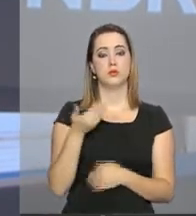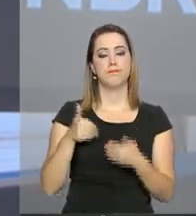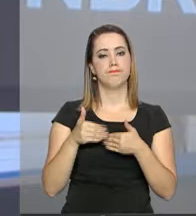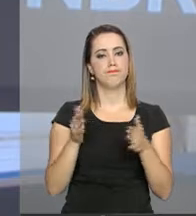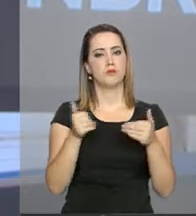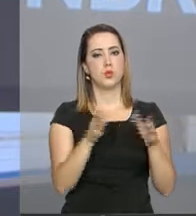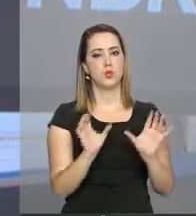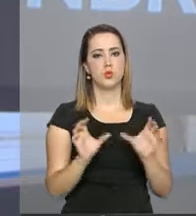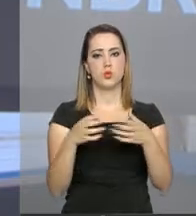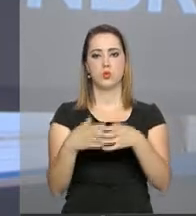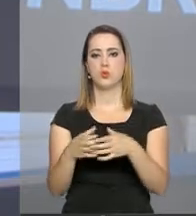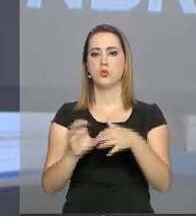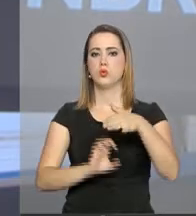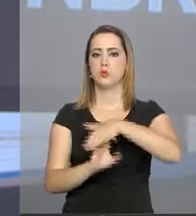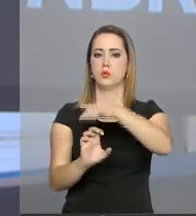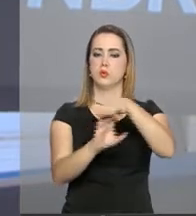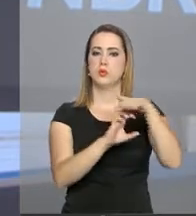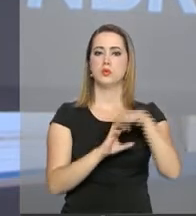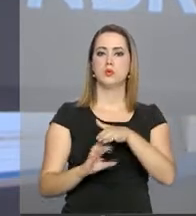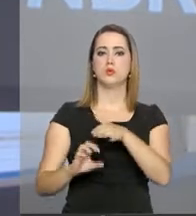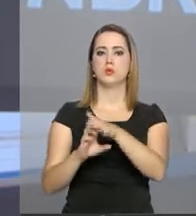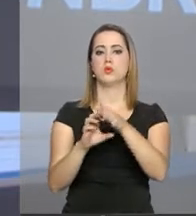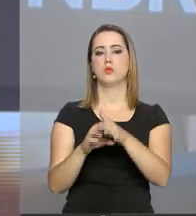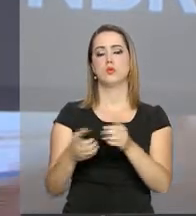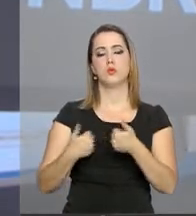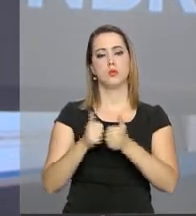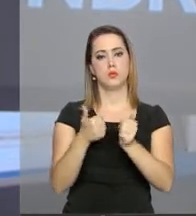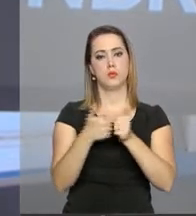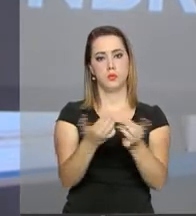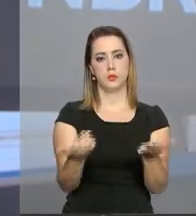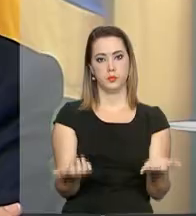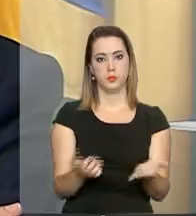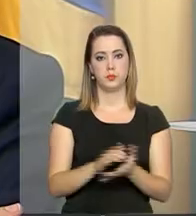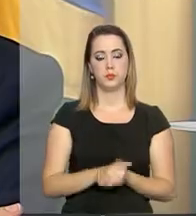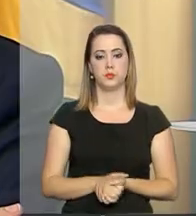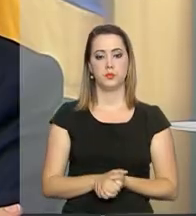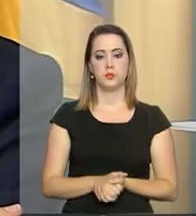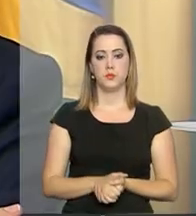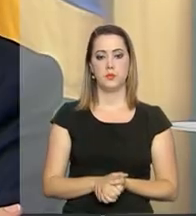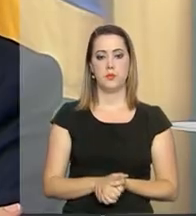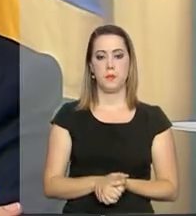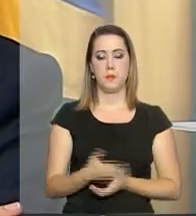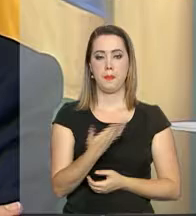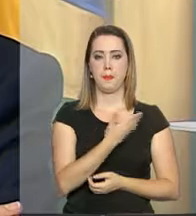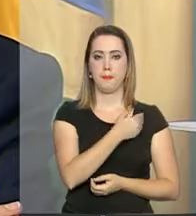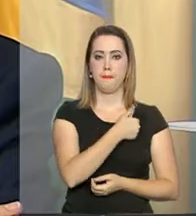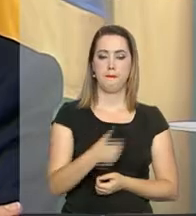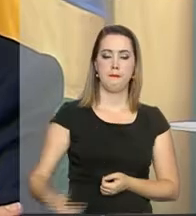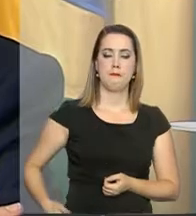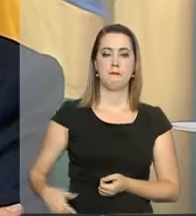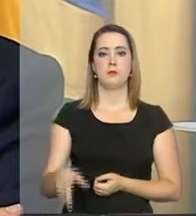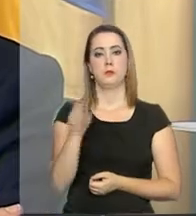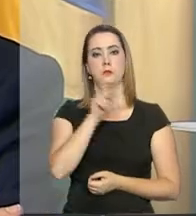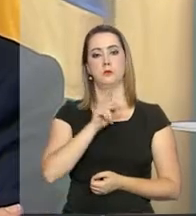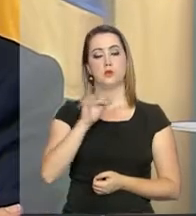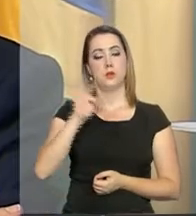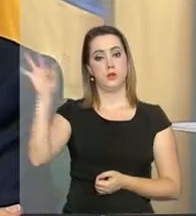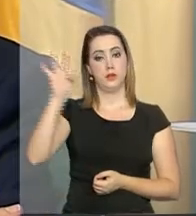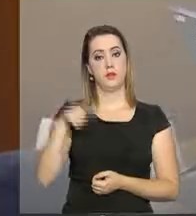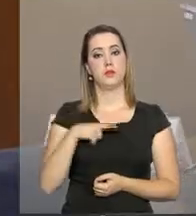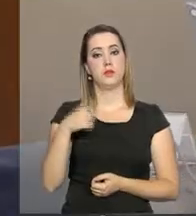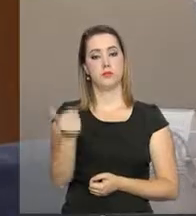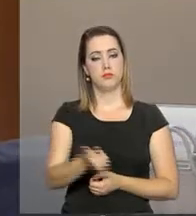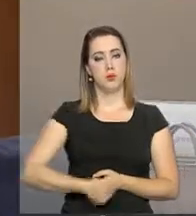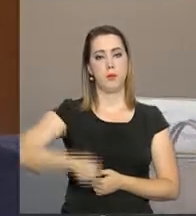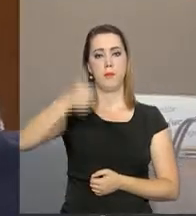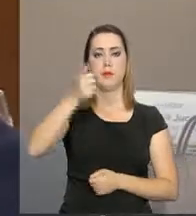grupos estrangeiros nas licitações do setor de transportes. O governo federal tem adotado medidas para melhorar a